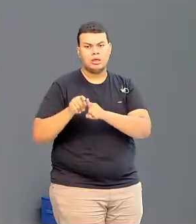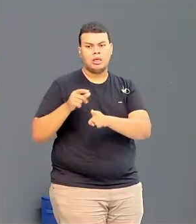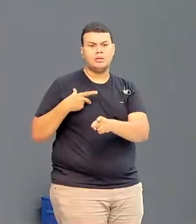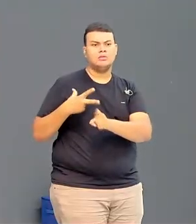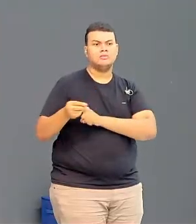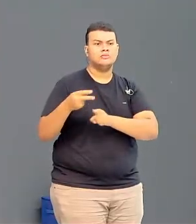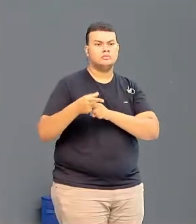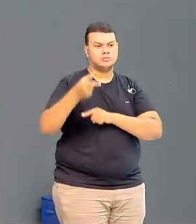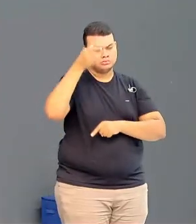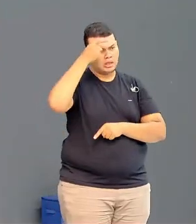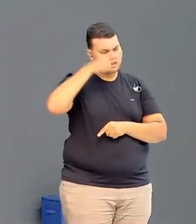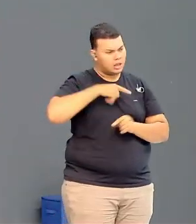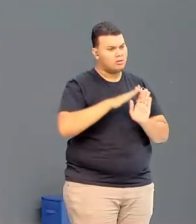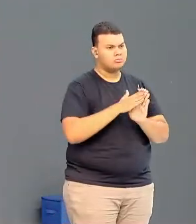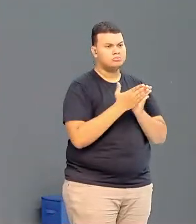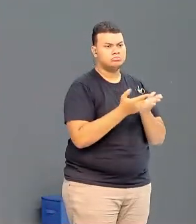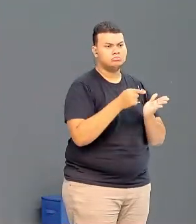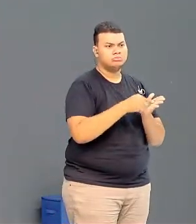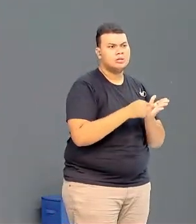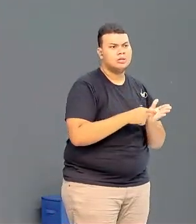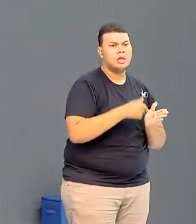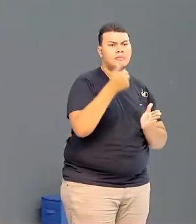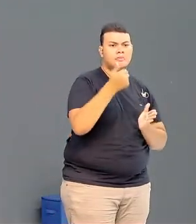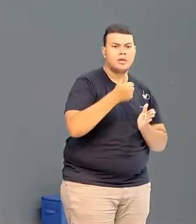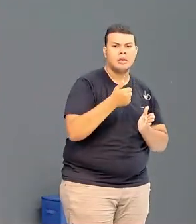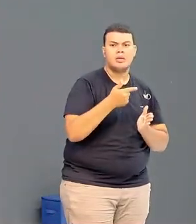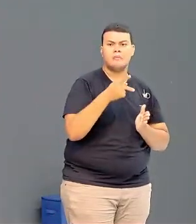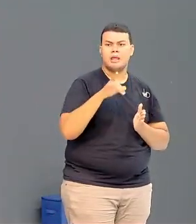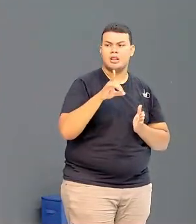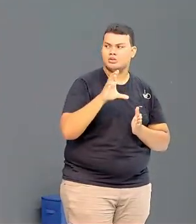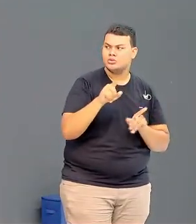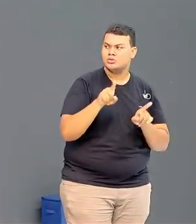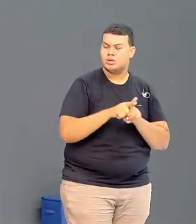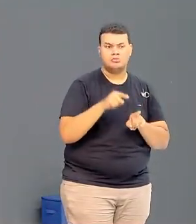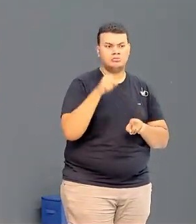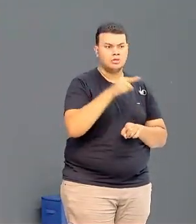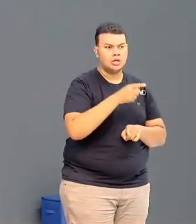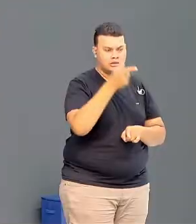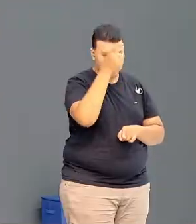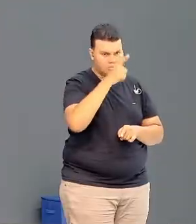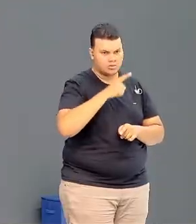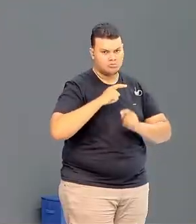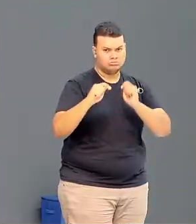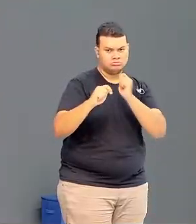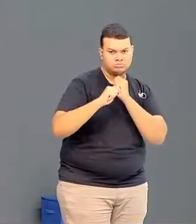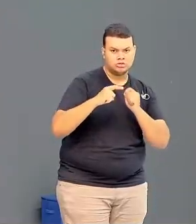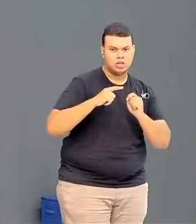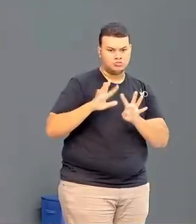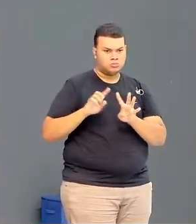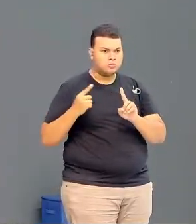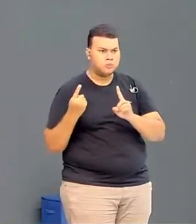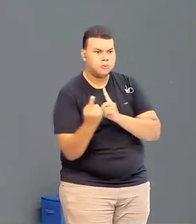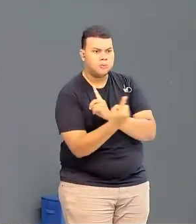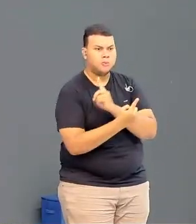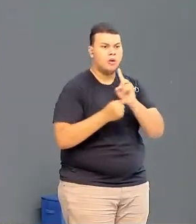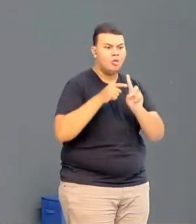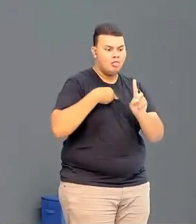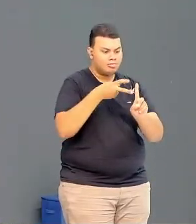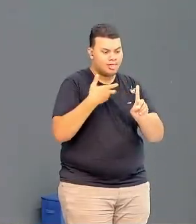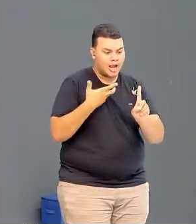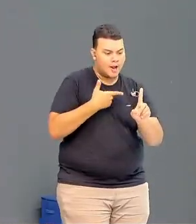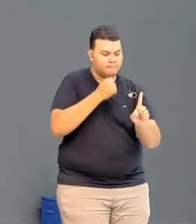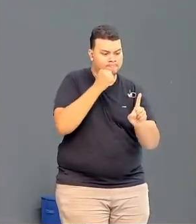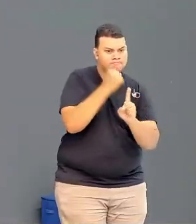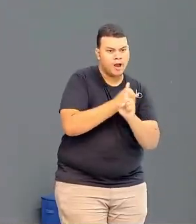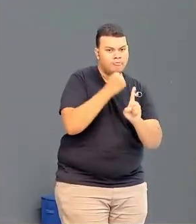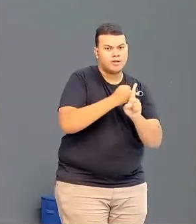nosso inimigo. Está lá, 1 Pedro capítulo 5, versículo 7, olha, o diabo, vosso adversário, anda a vosso derredor, bramando como leão,